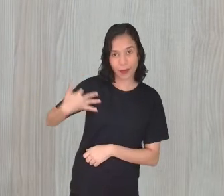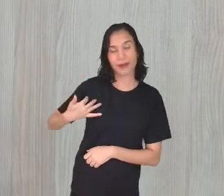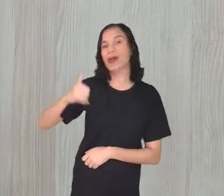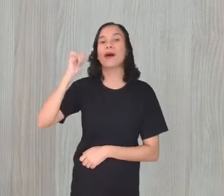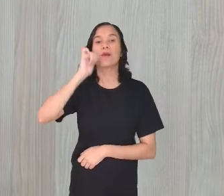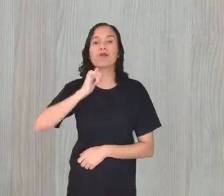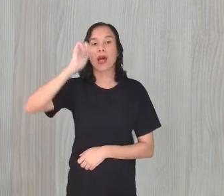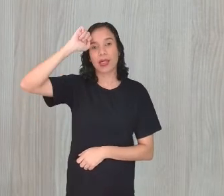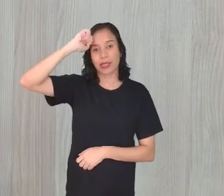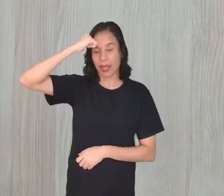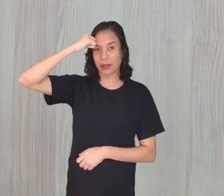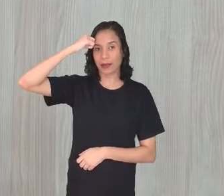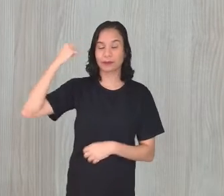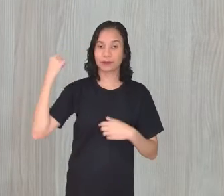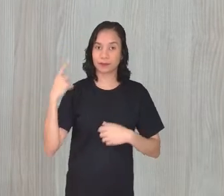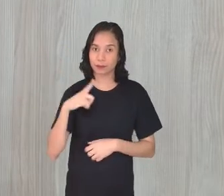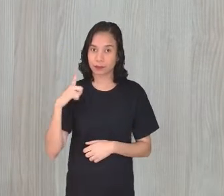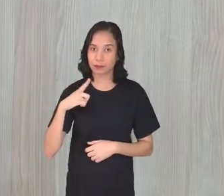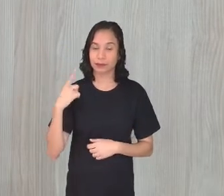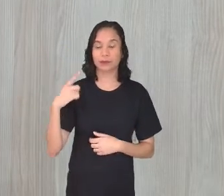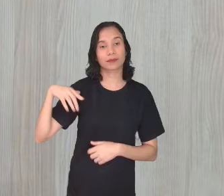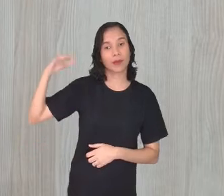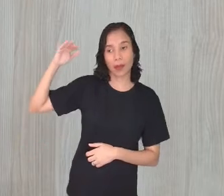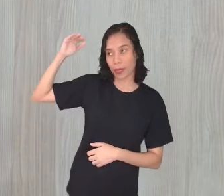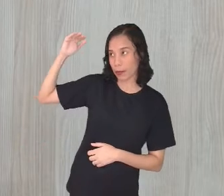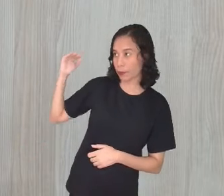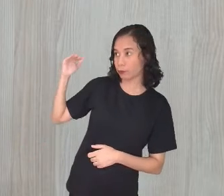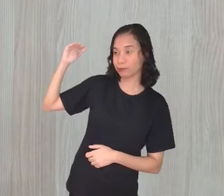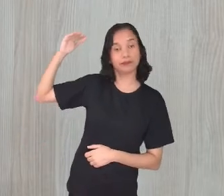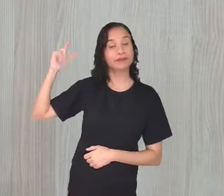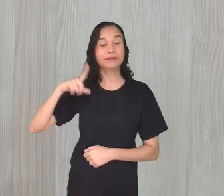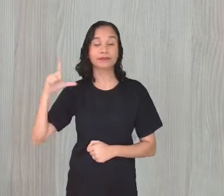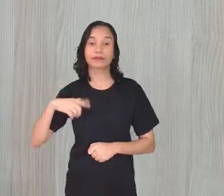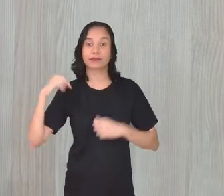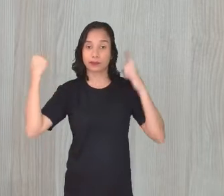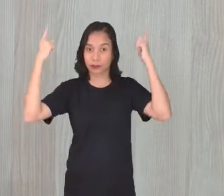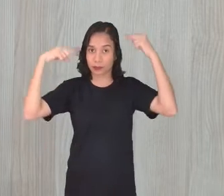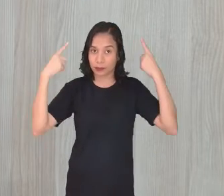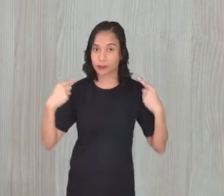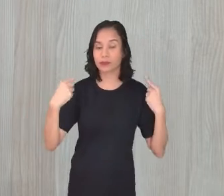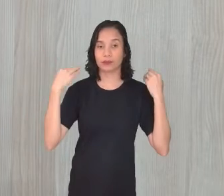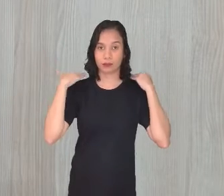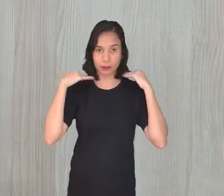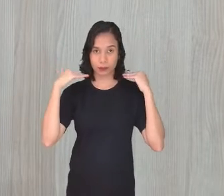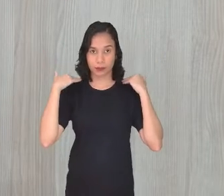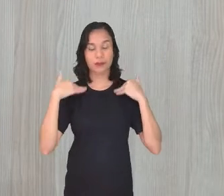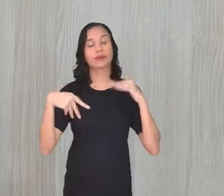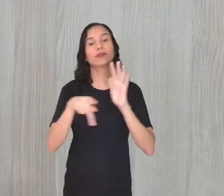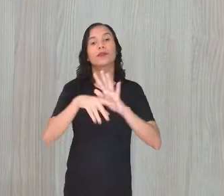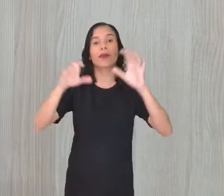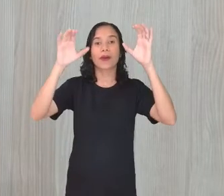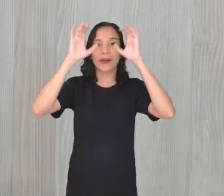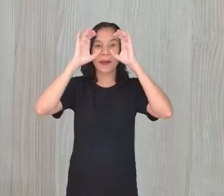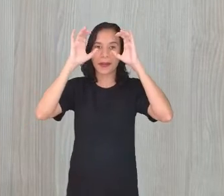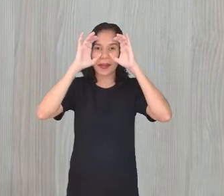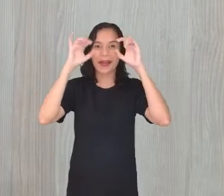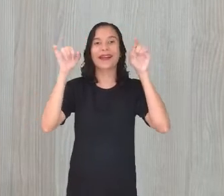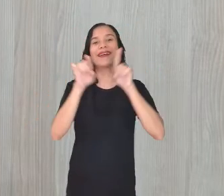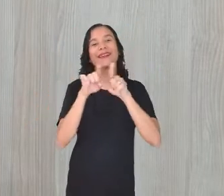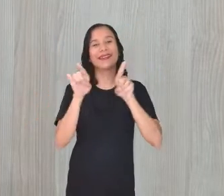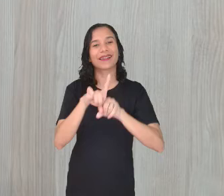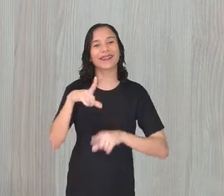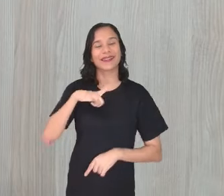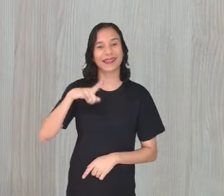sou uma mulher negra de estatura mediana, cabelos cacheados na altura dos ombros, óculos